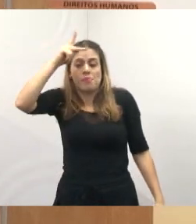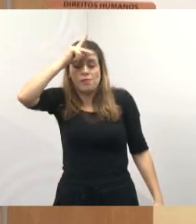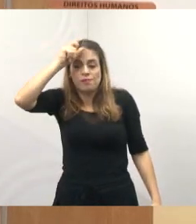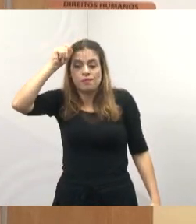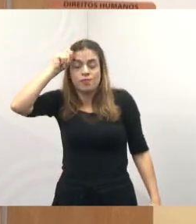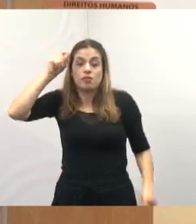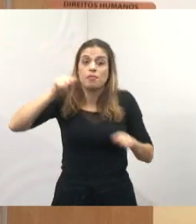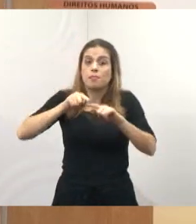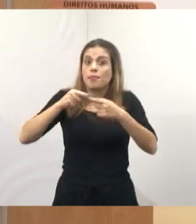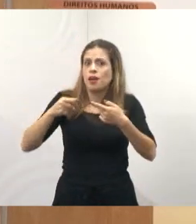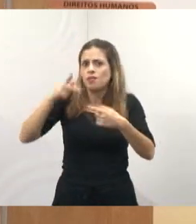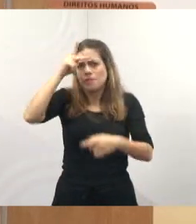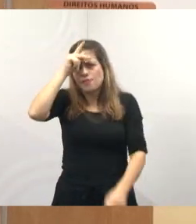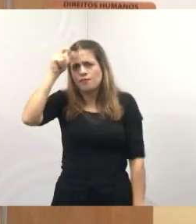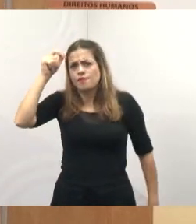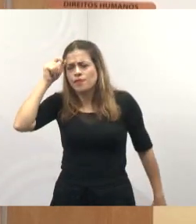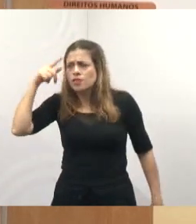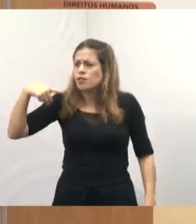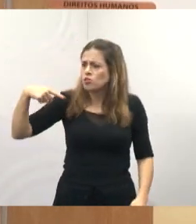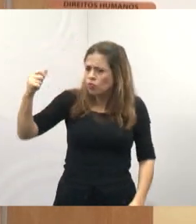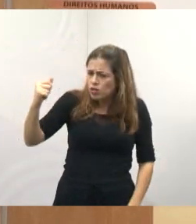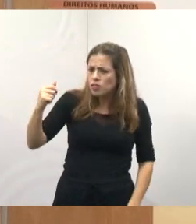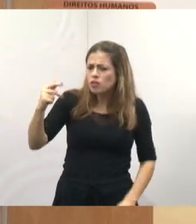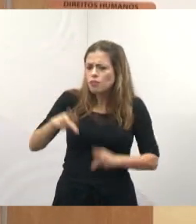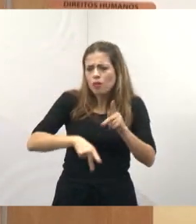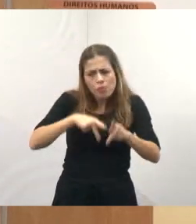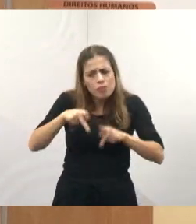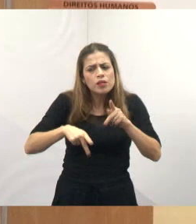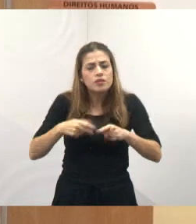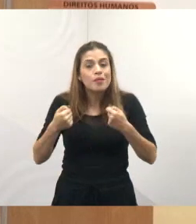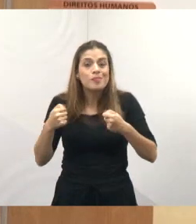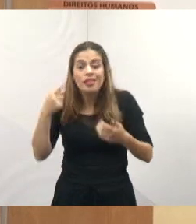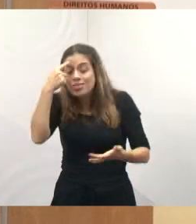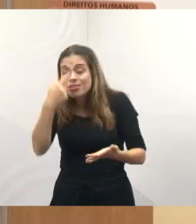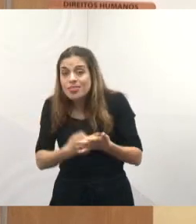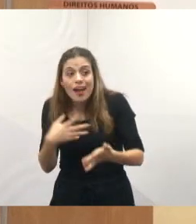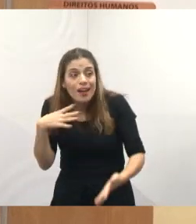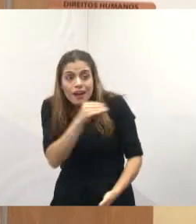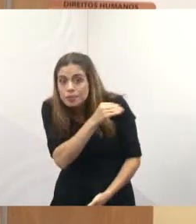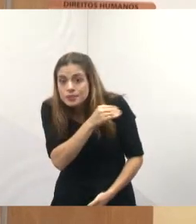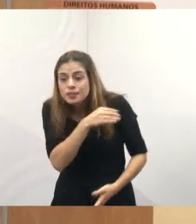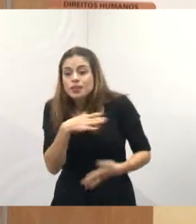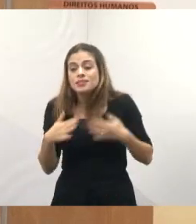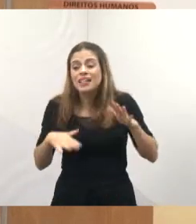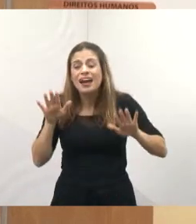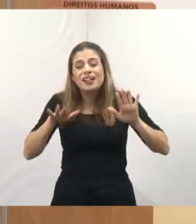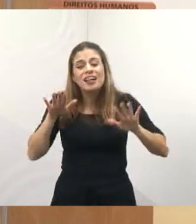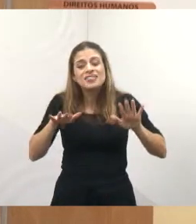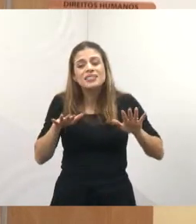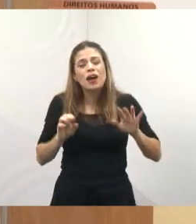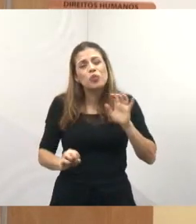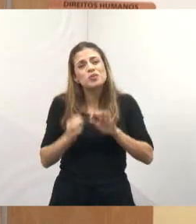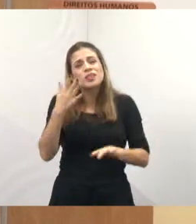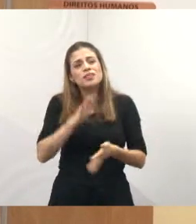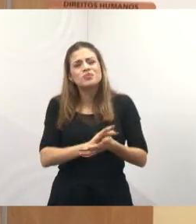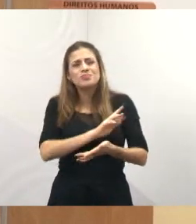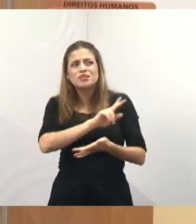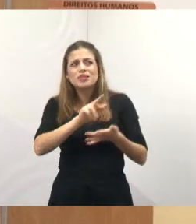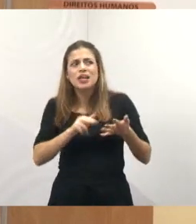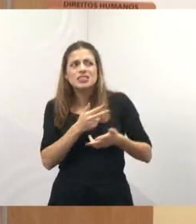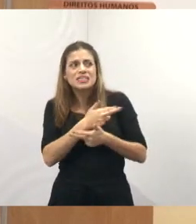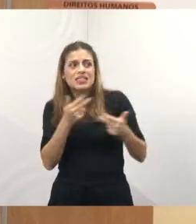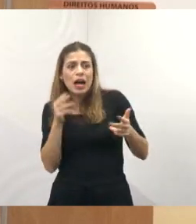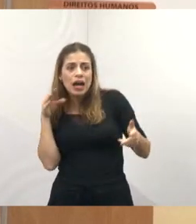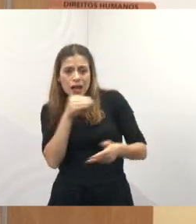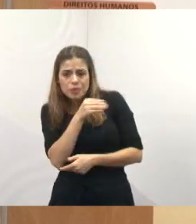pela população, e muitas vezes tem que tomar decisões, né, rápidas. Né? A gente vê que muitas vezes acontece coisas rápidas e o prefeito